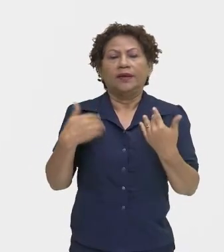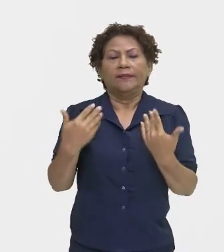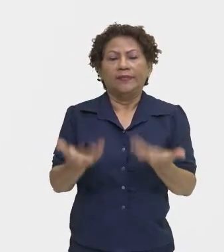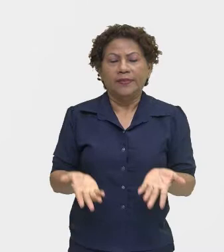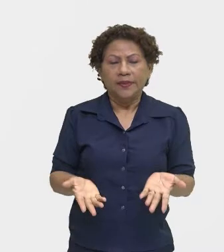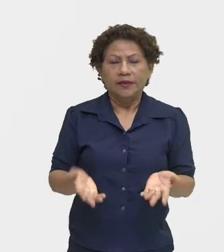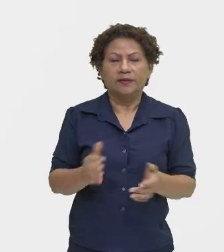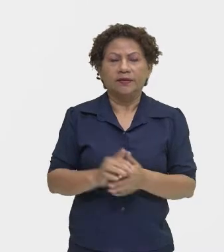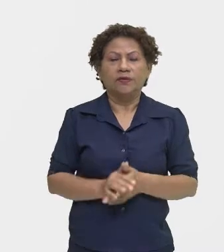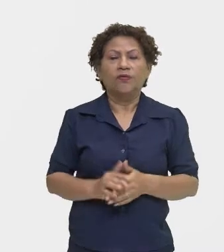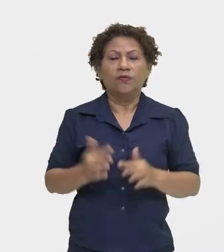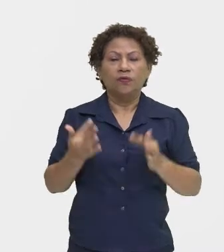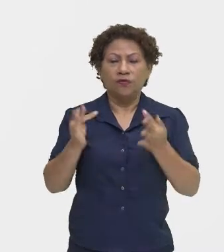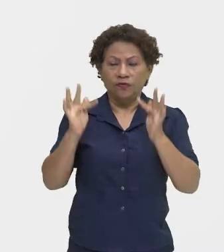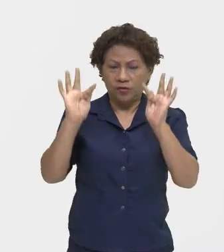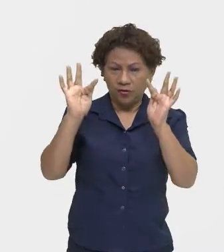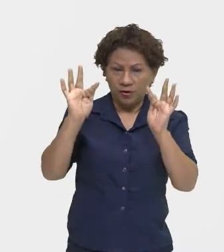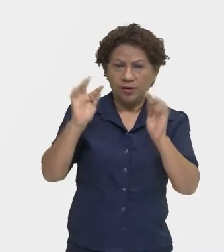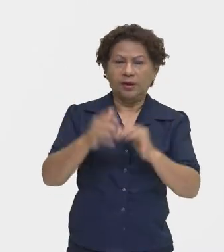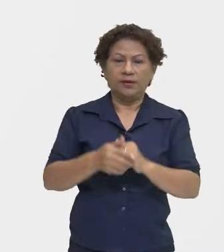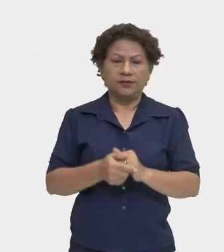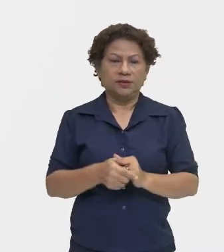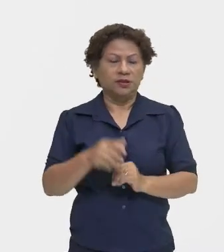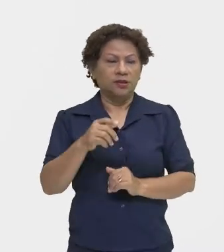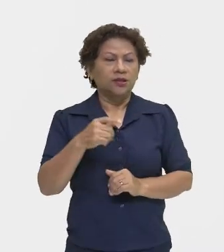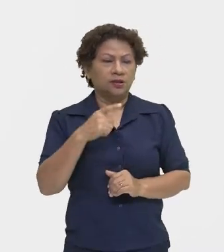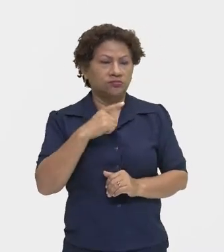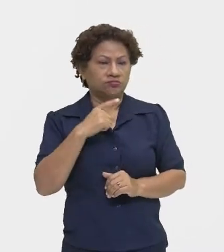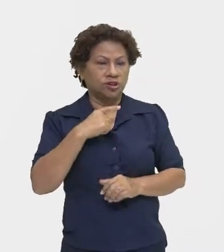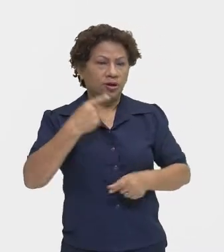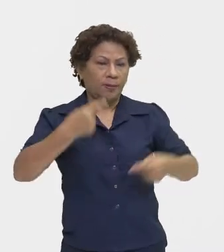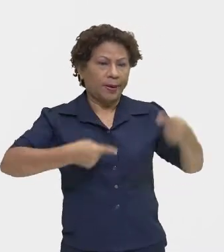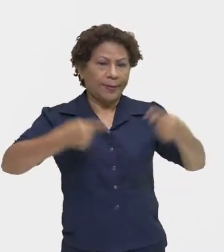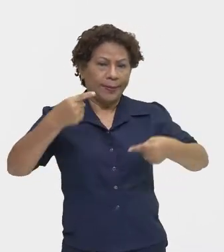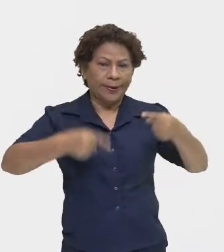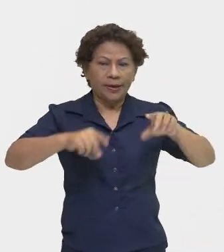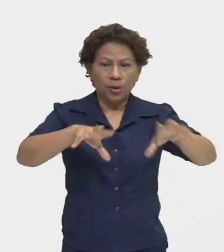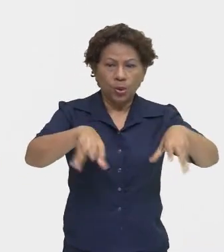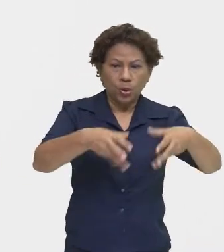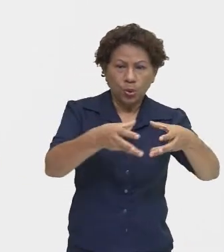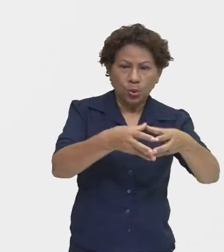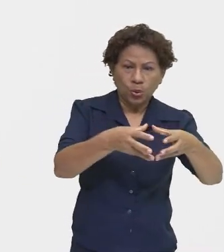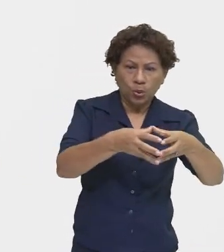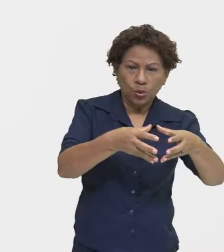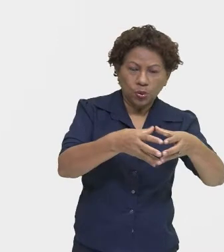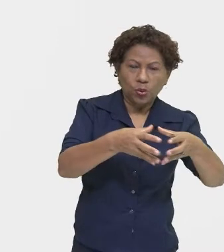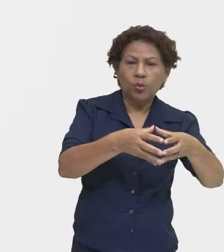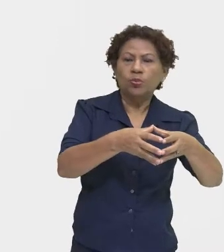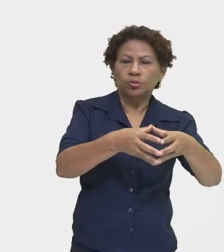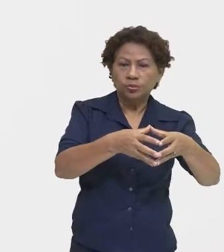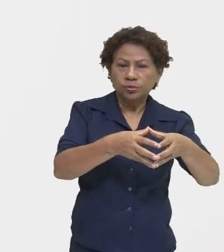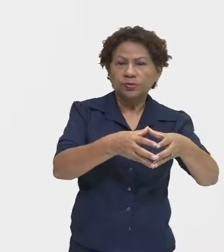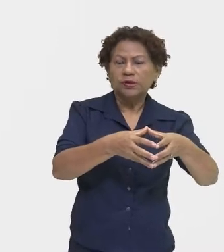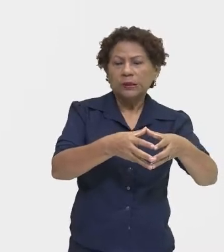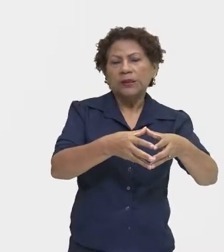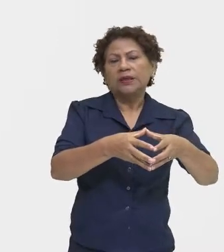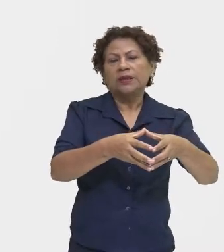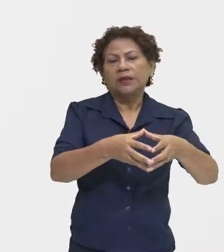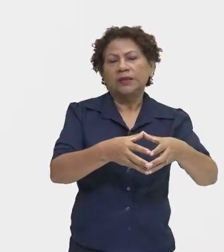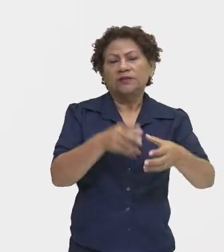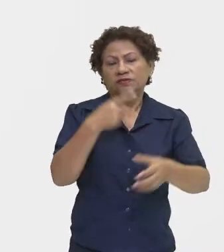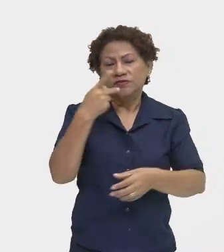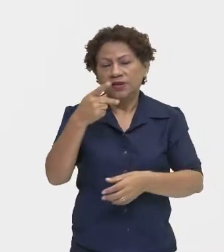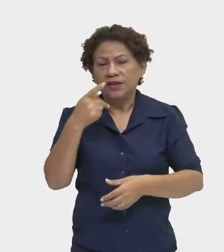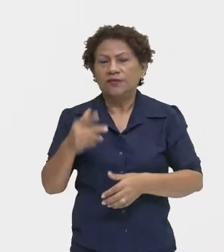o folclore, né, os debates realizados por esse grupo levantaram a considerar como folclore